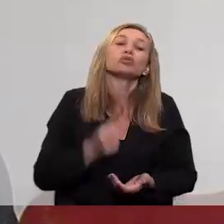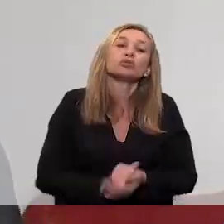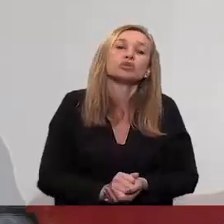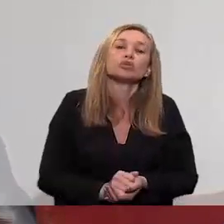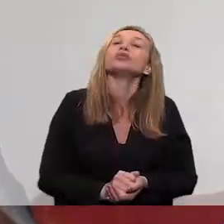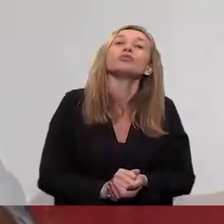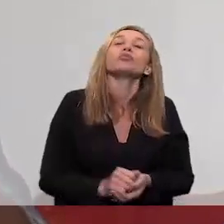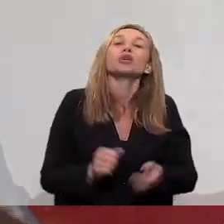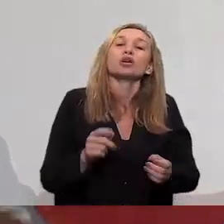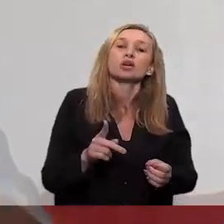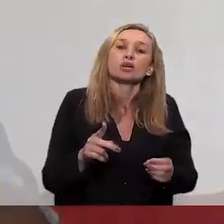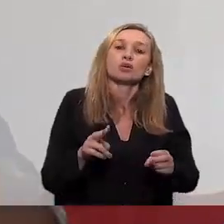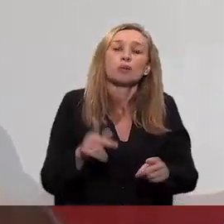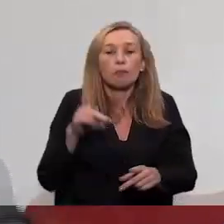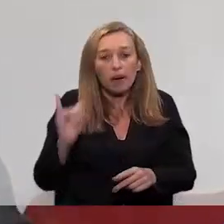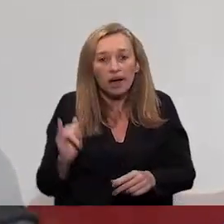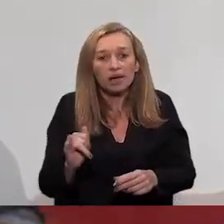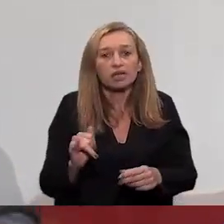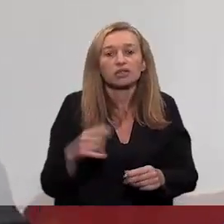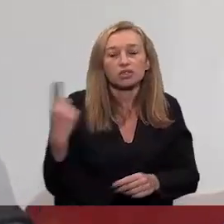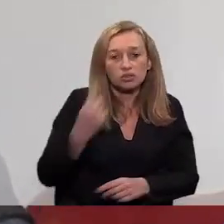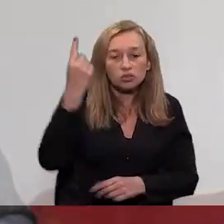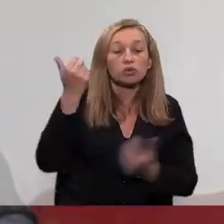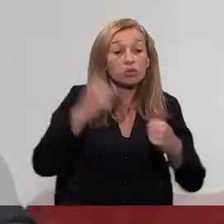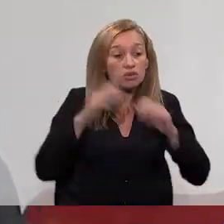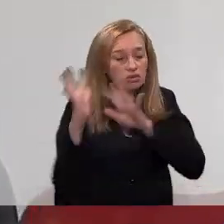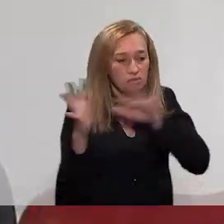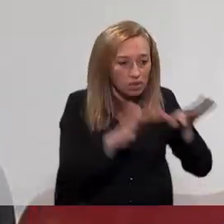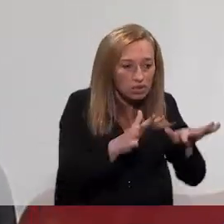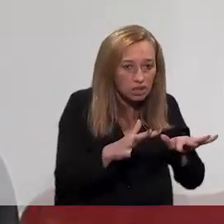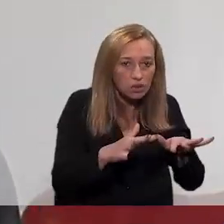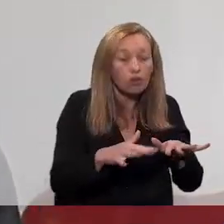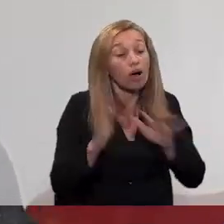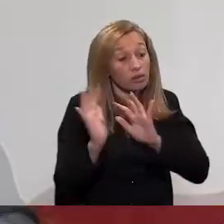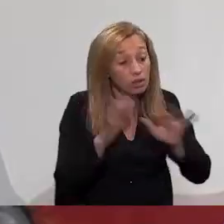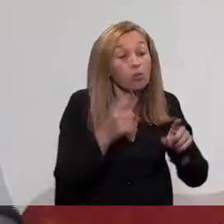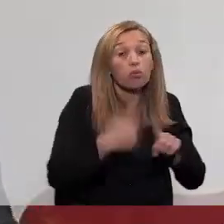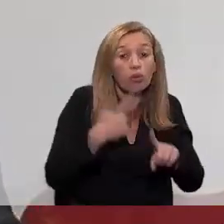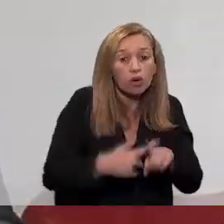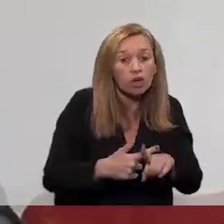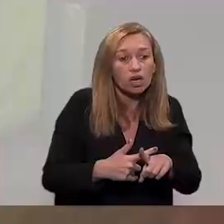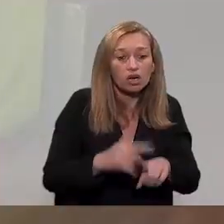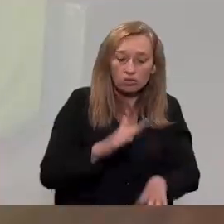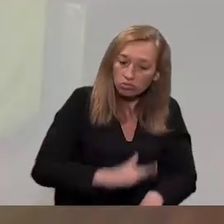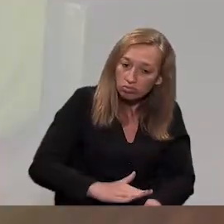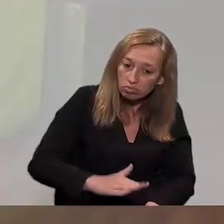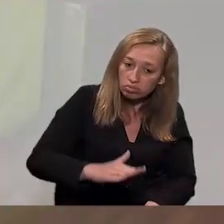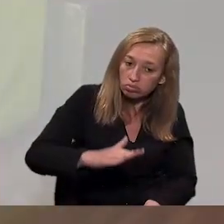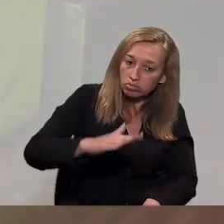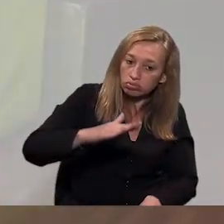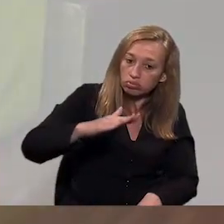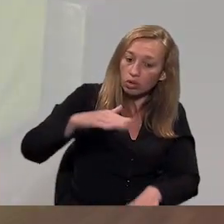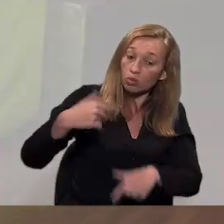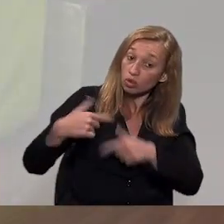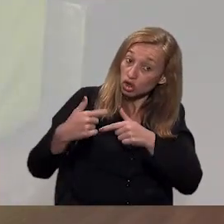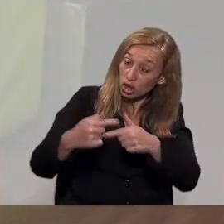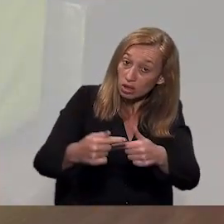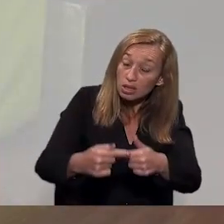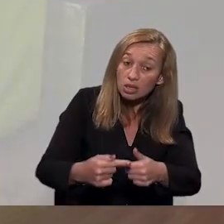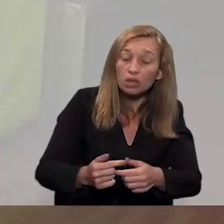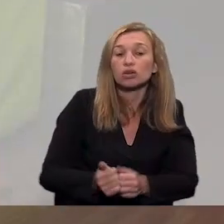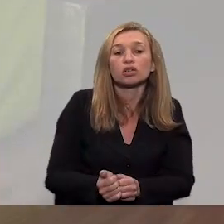existe. Então os pais, os adultos, precisam estar alertas. Estar alertas porque eles estão formando uma